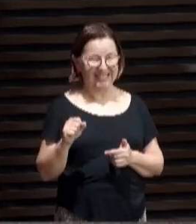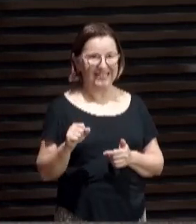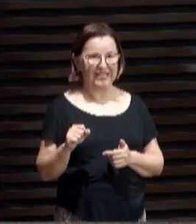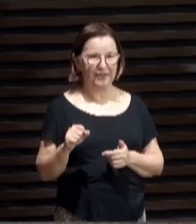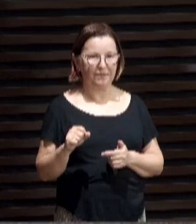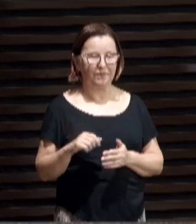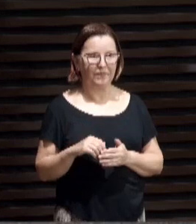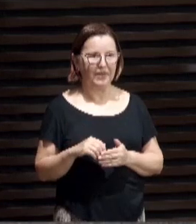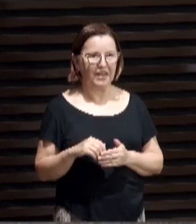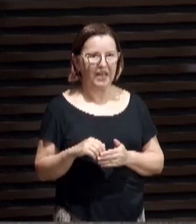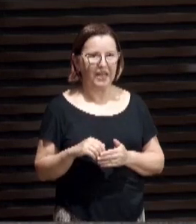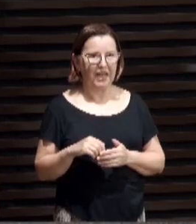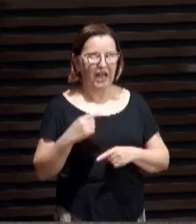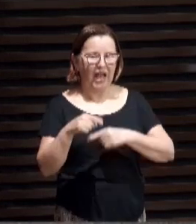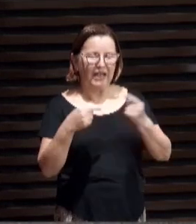escafedido,